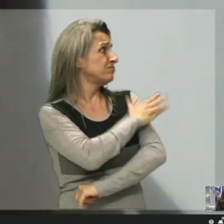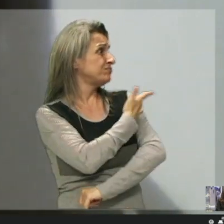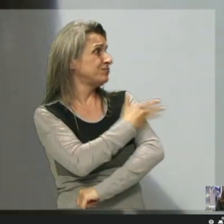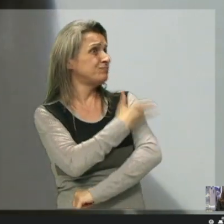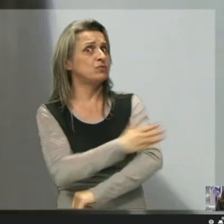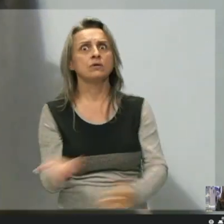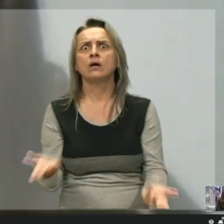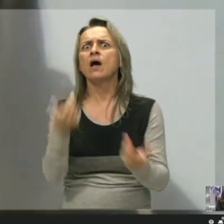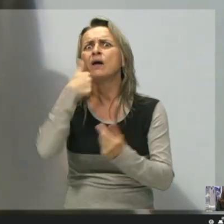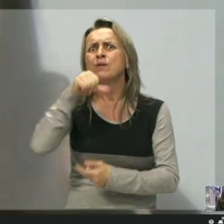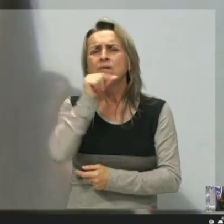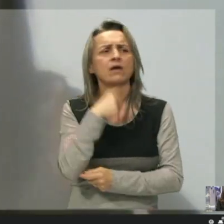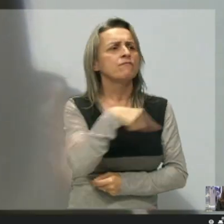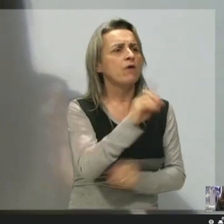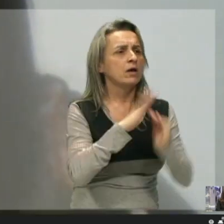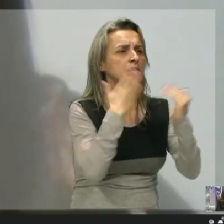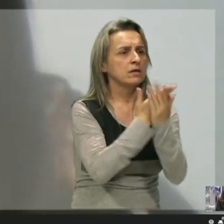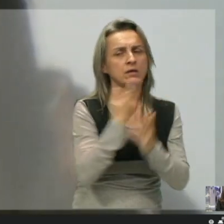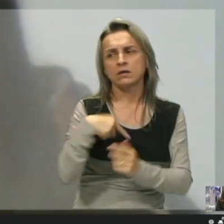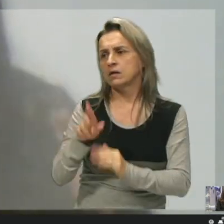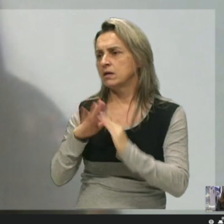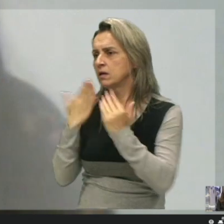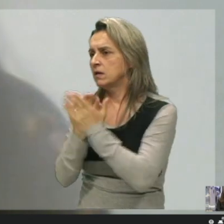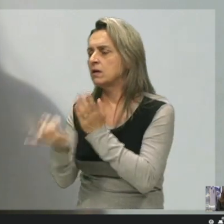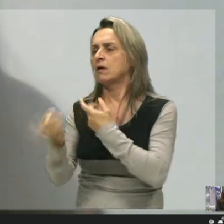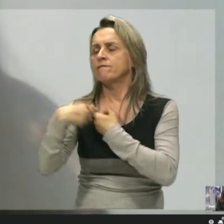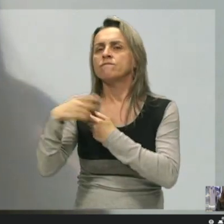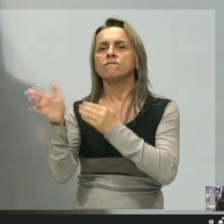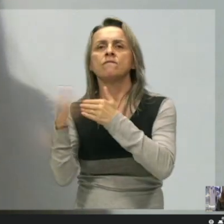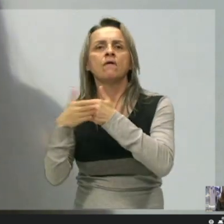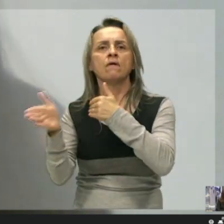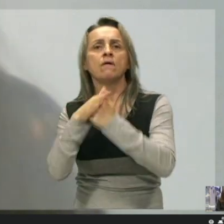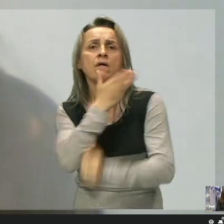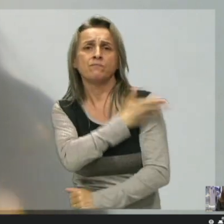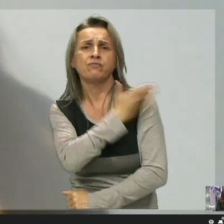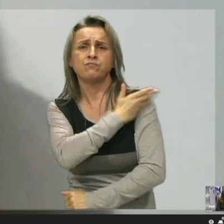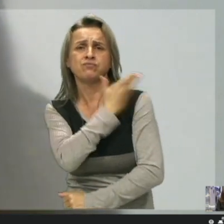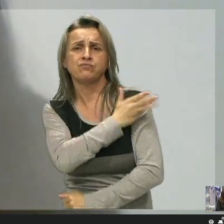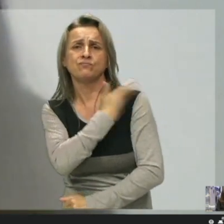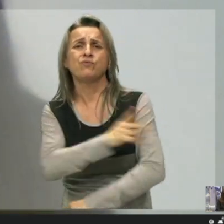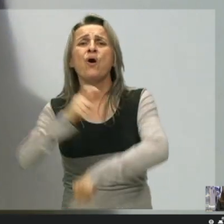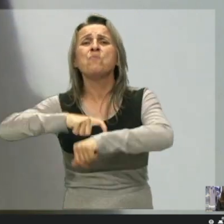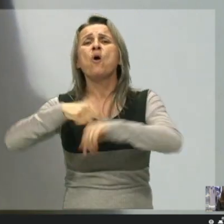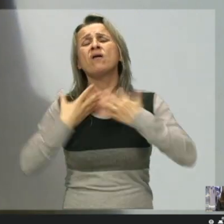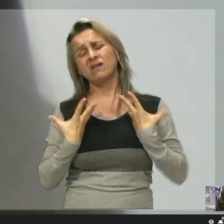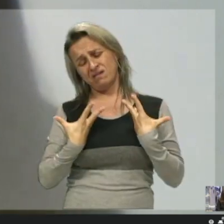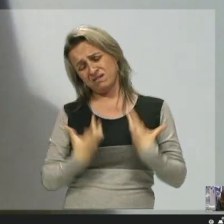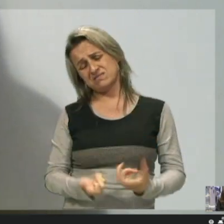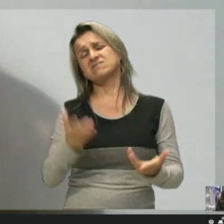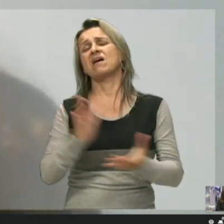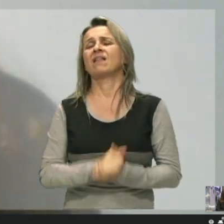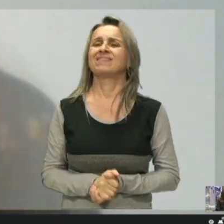Chega um momento que ela quer proteger o seu filho, mas a gente não pode justificar a falta de educação